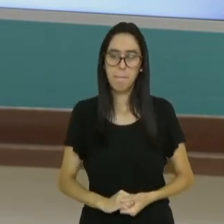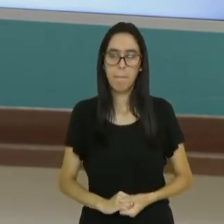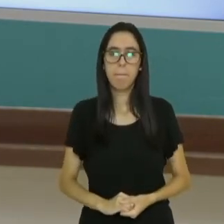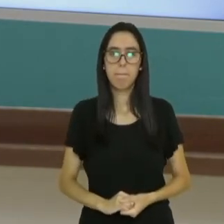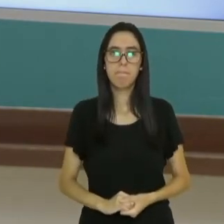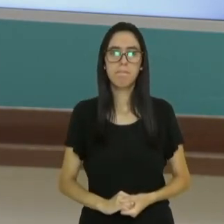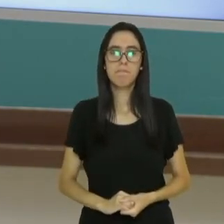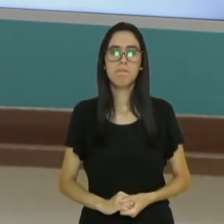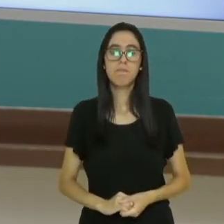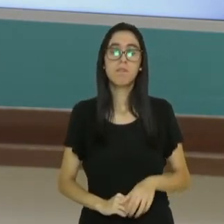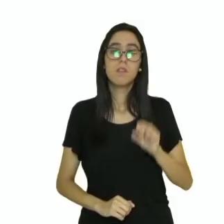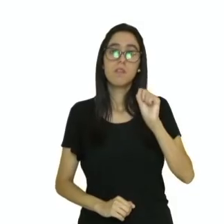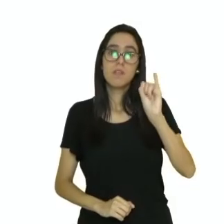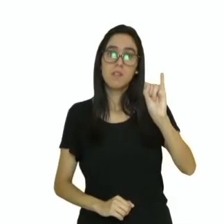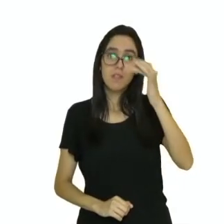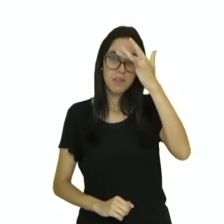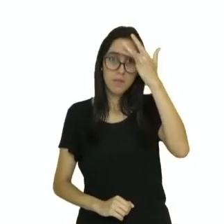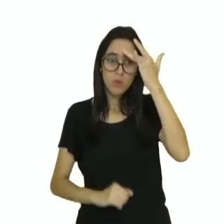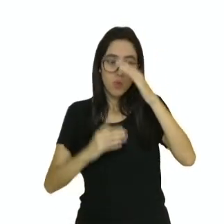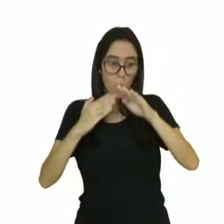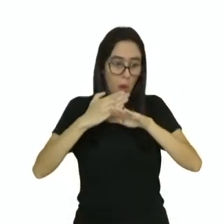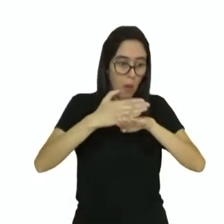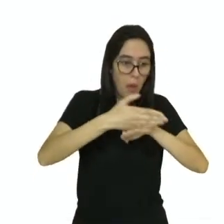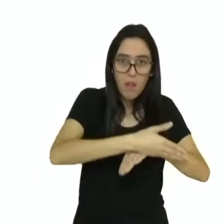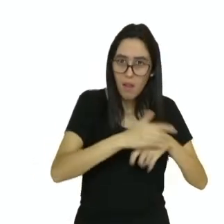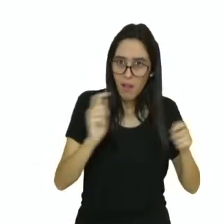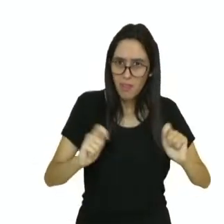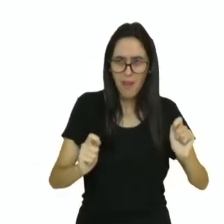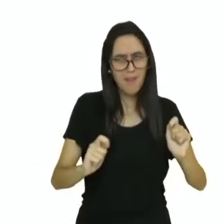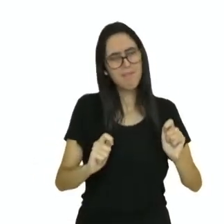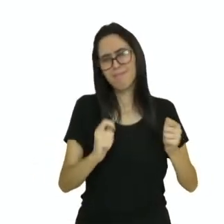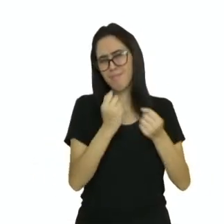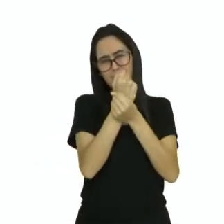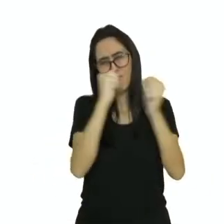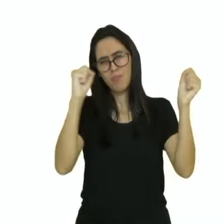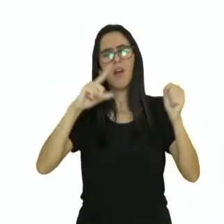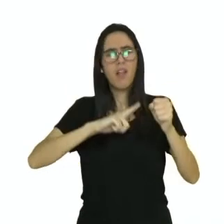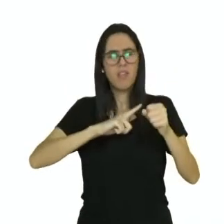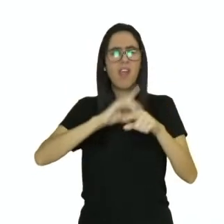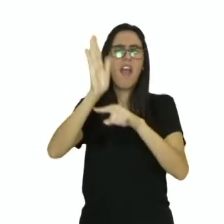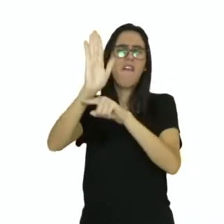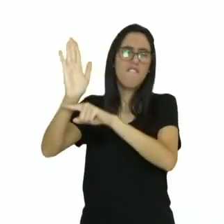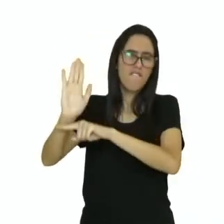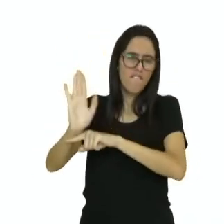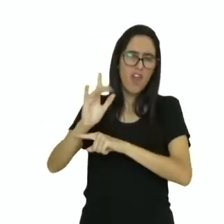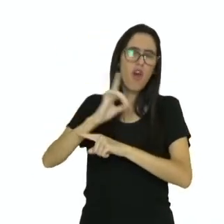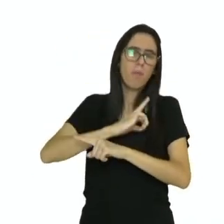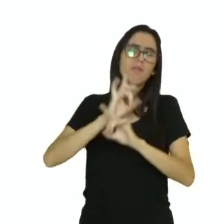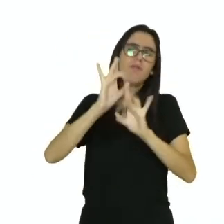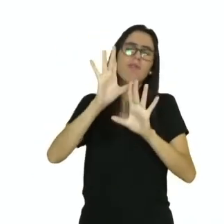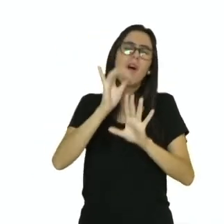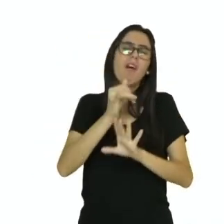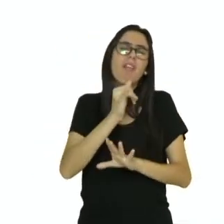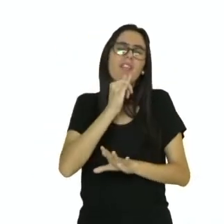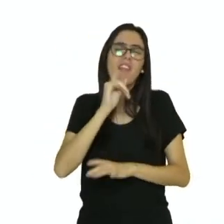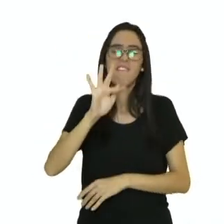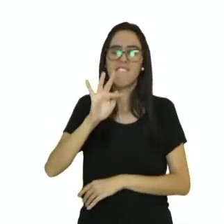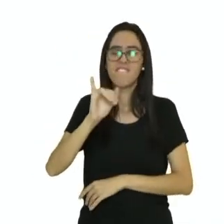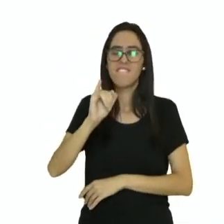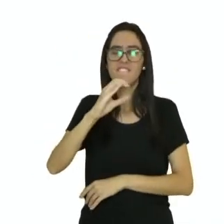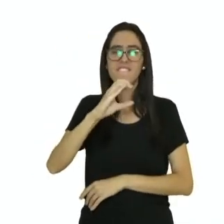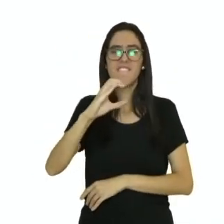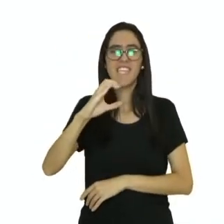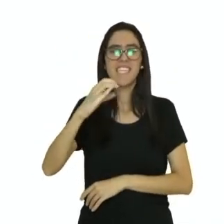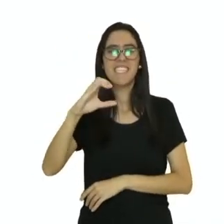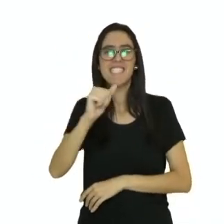ser humano chegar lá no interior da Terra, né? Os filmes retratam às vezes essas características, mas isso é ficção